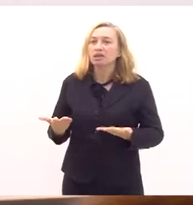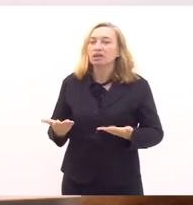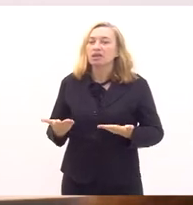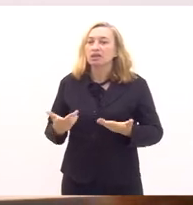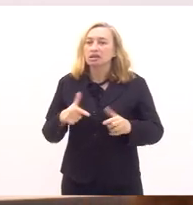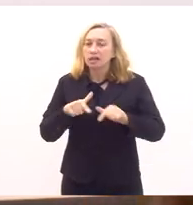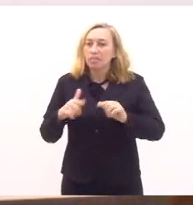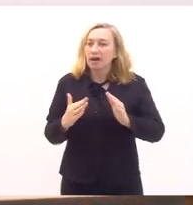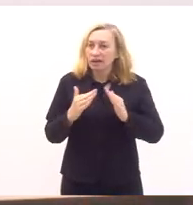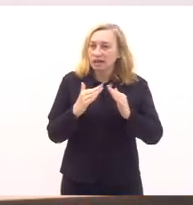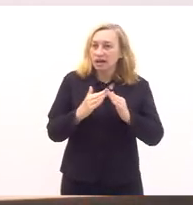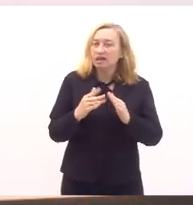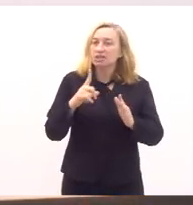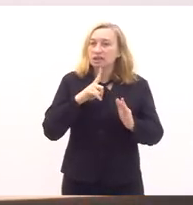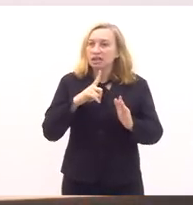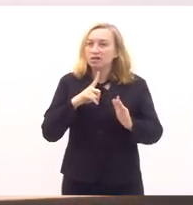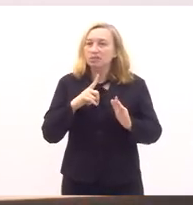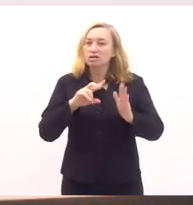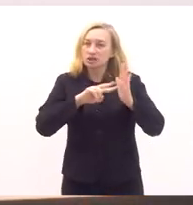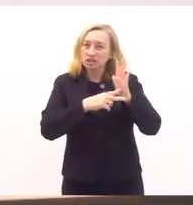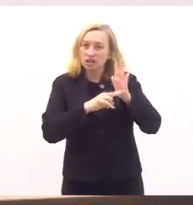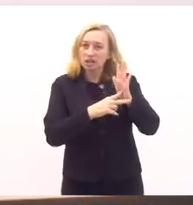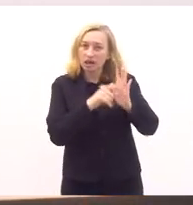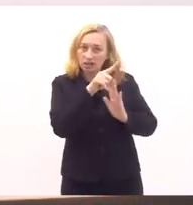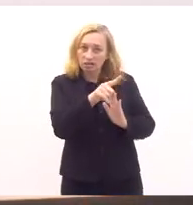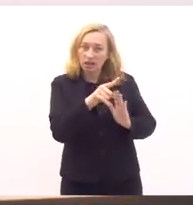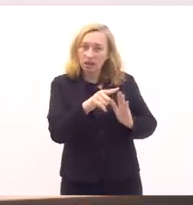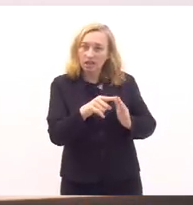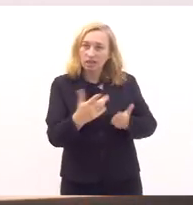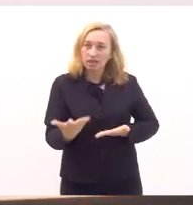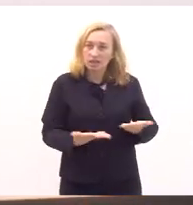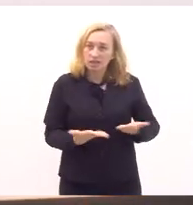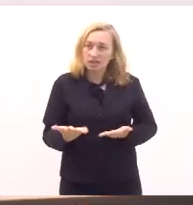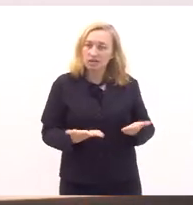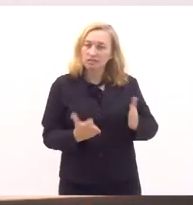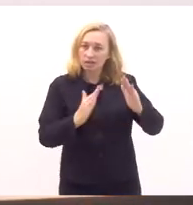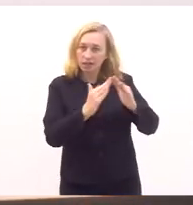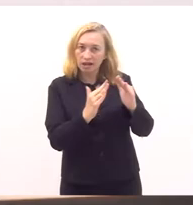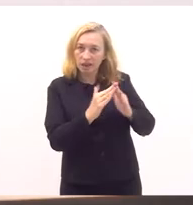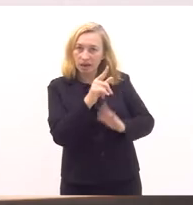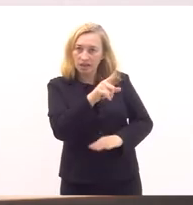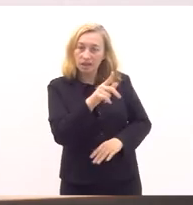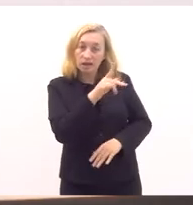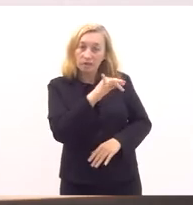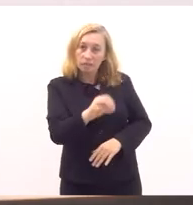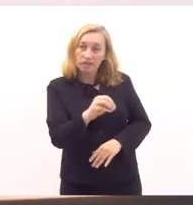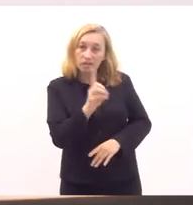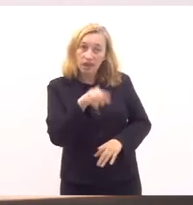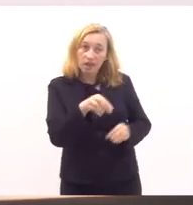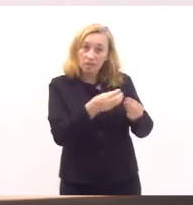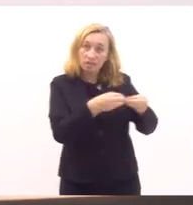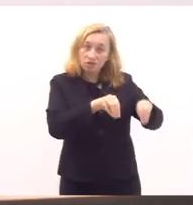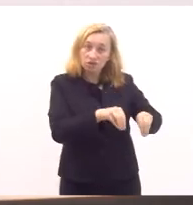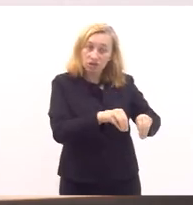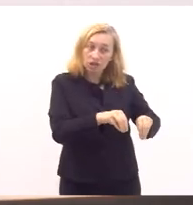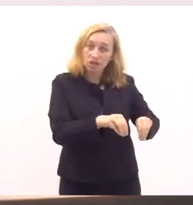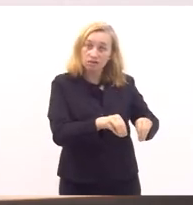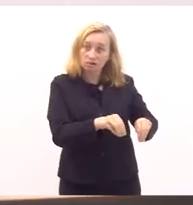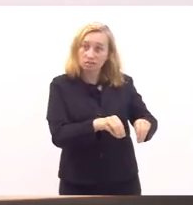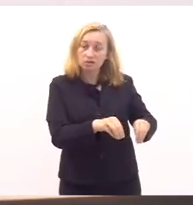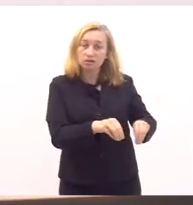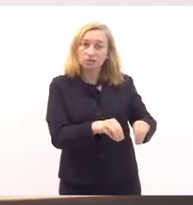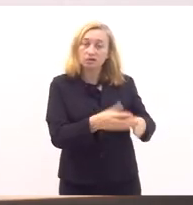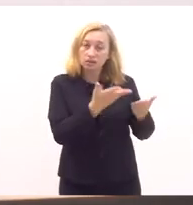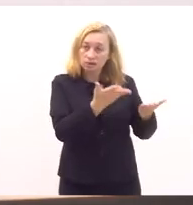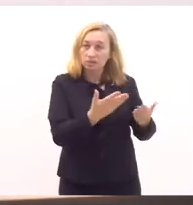a presidenta do Sindicato das Domésticas, eu vou deixar para ela fazer essa fala, do quanto a ausência do piso é prejudicial para essa categoria